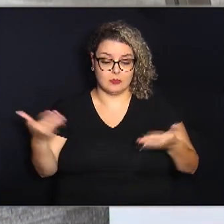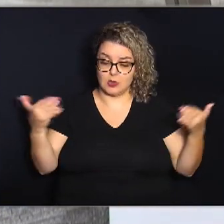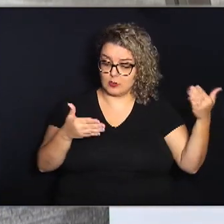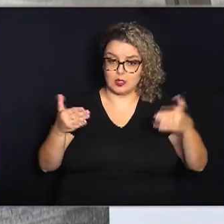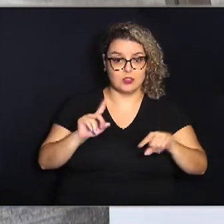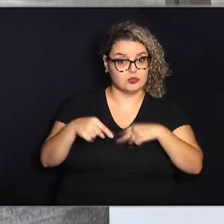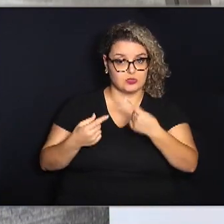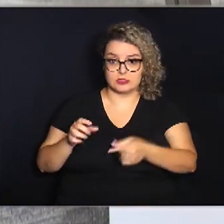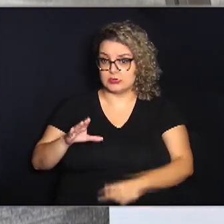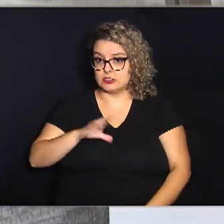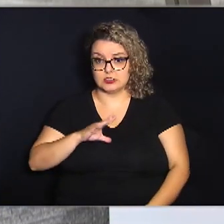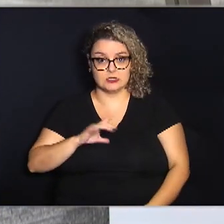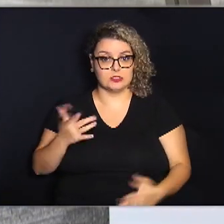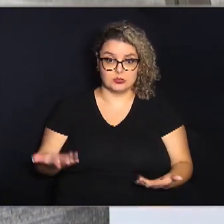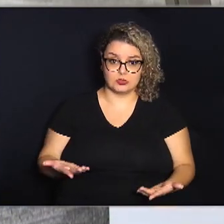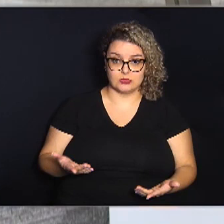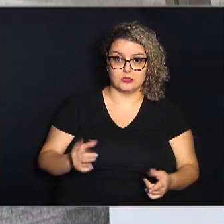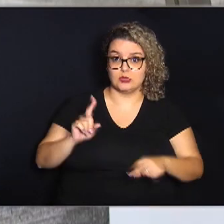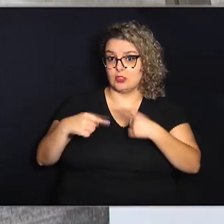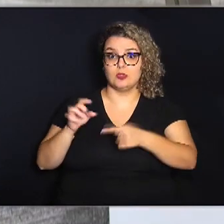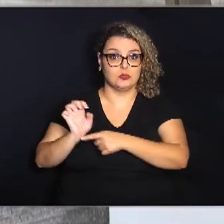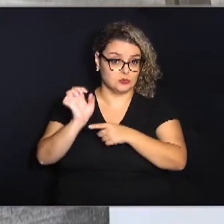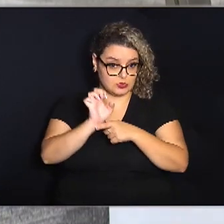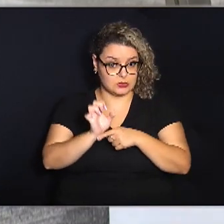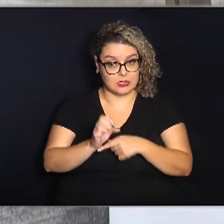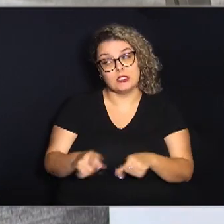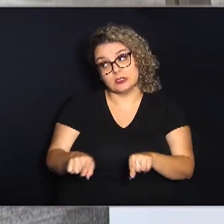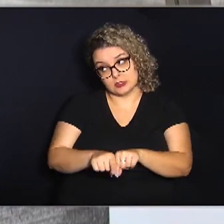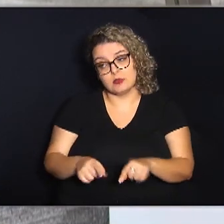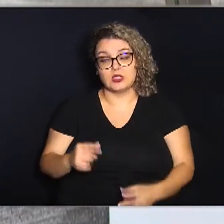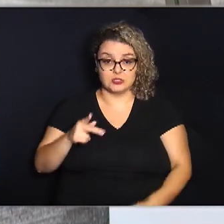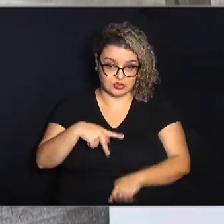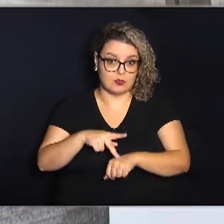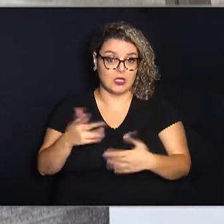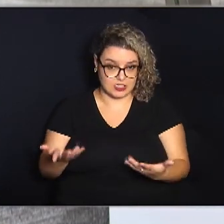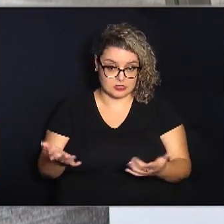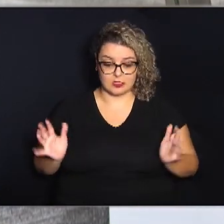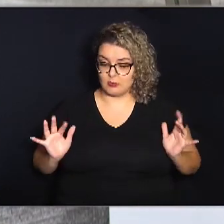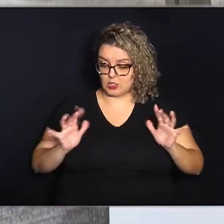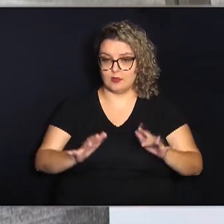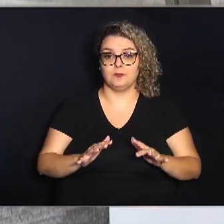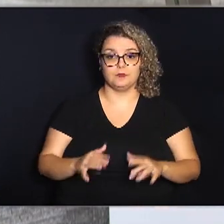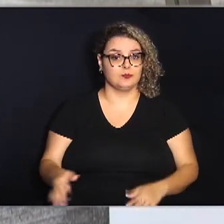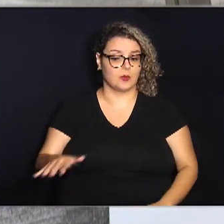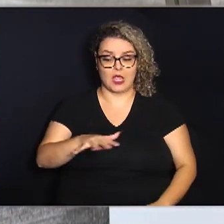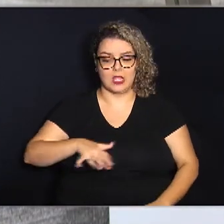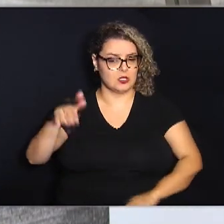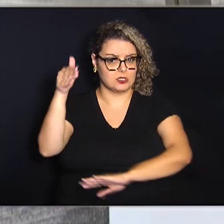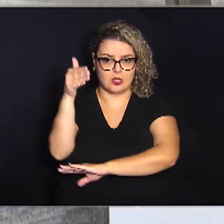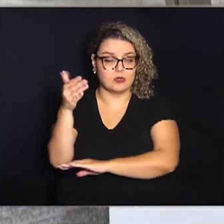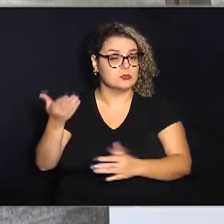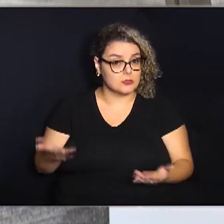outras cidades, outros municípios, outros estados e, por que não dizer, de país, o setor da hotelaria, ou